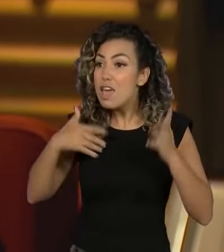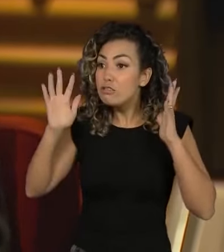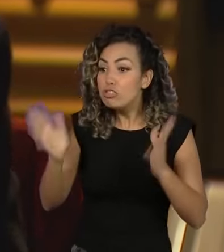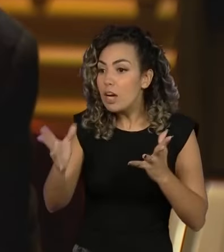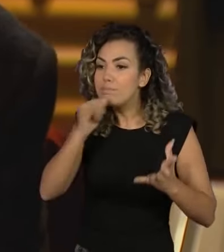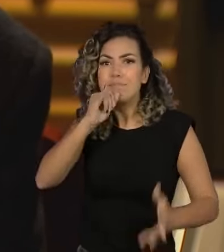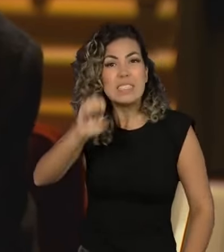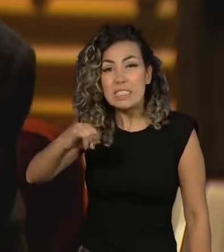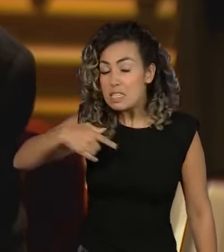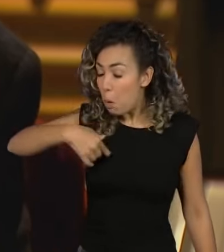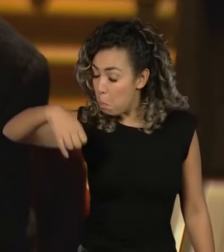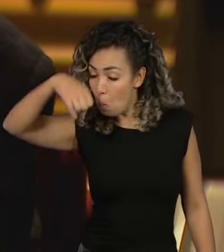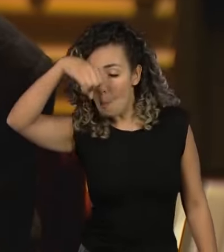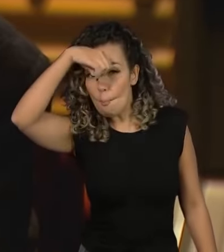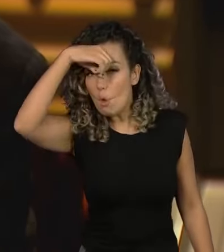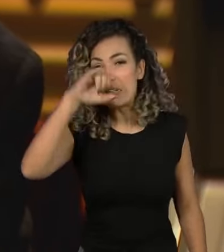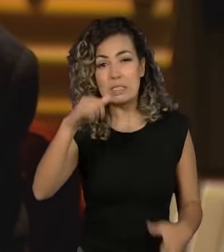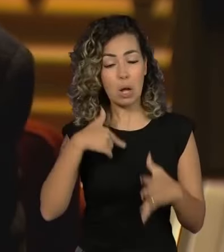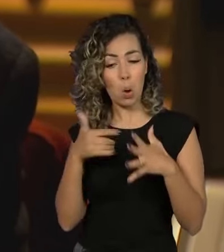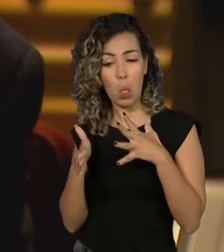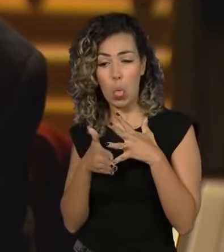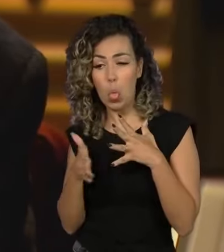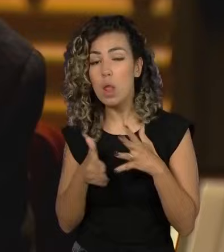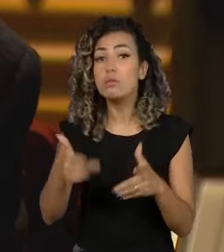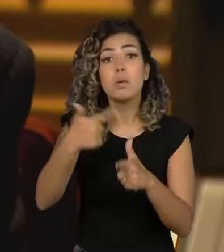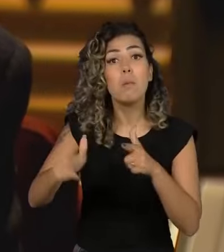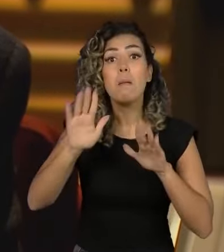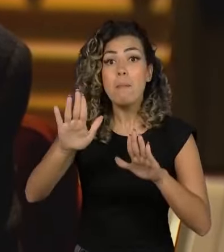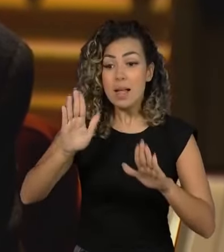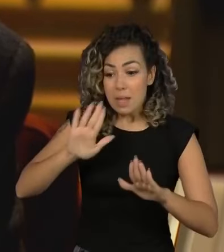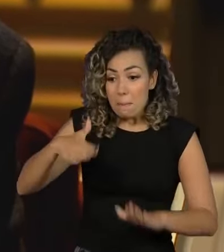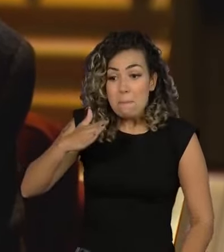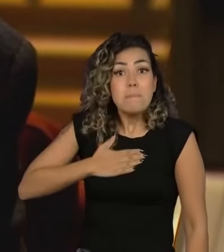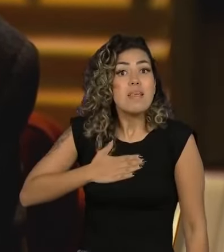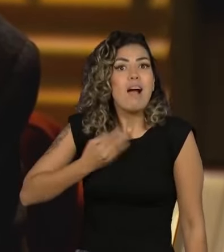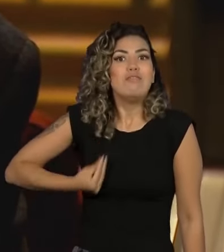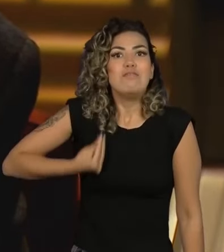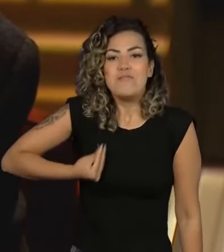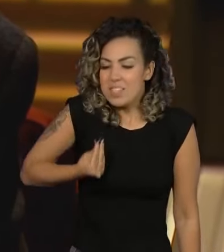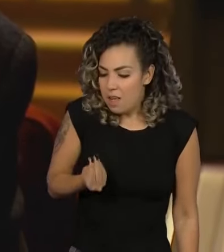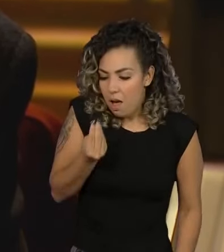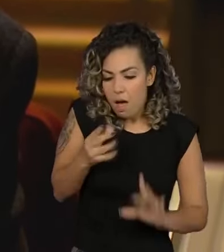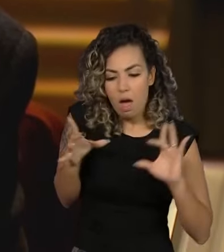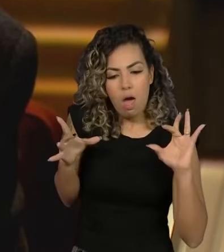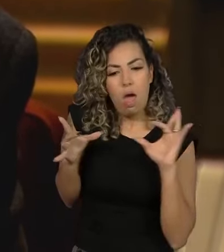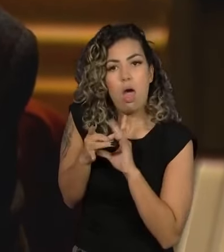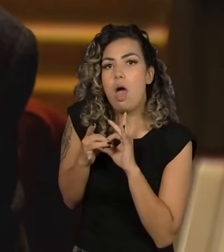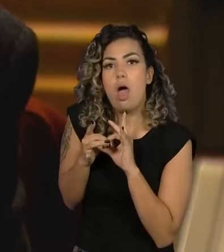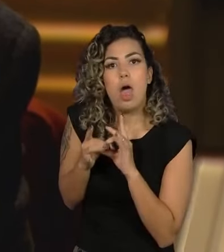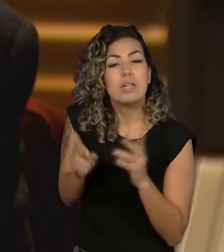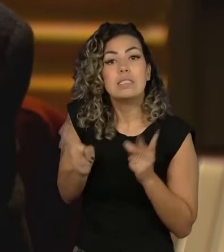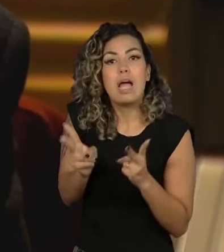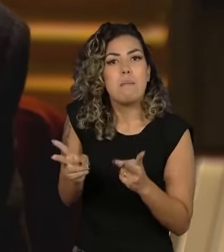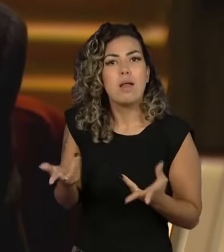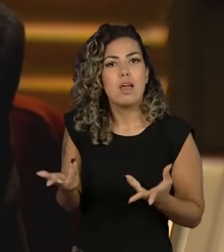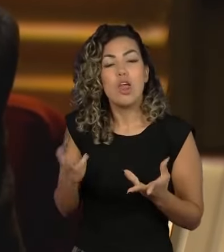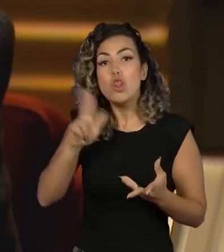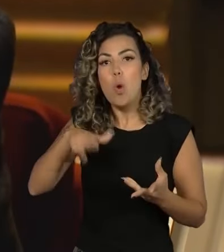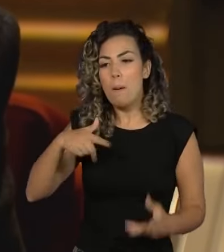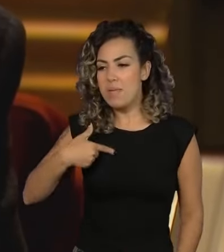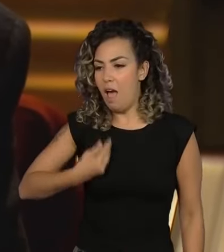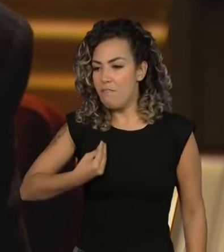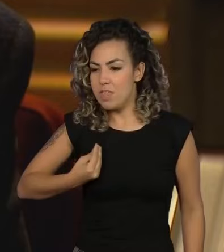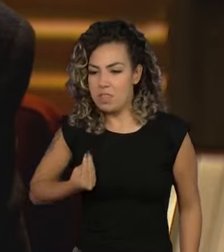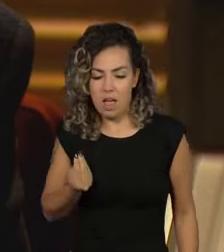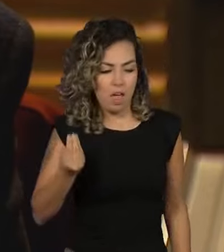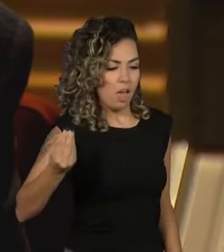comigo nunca perdi uma aula minha nunca levantei e fiquei na cama ao mesmo tempo nunca